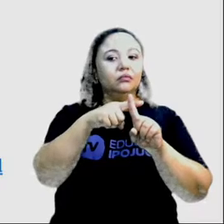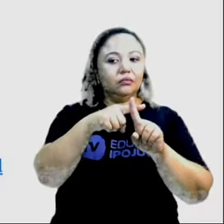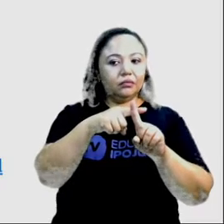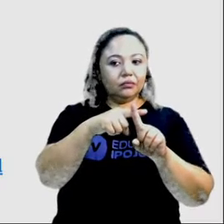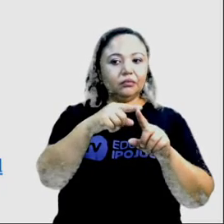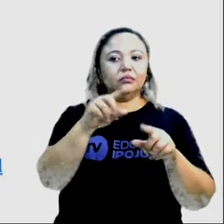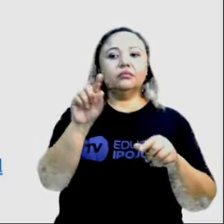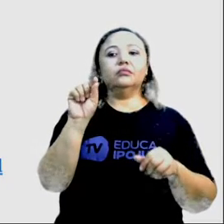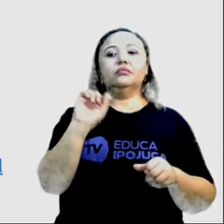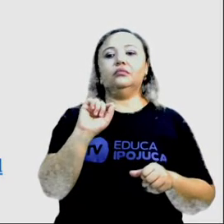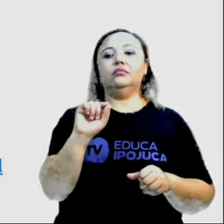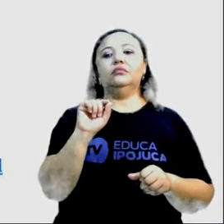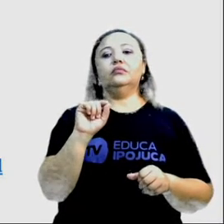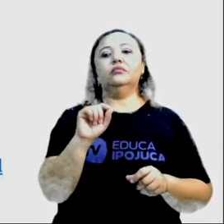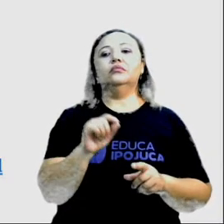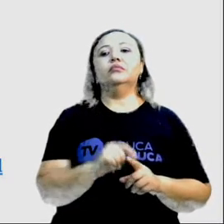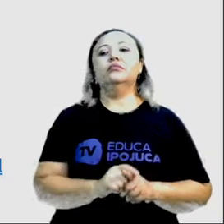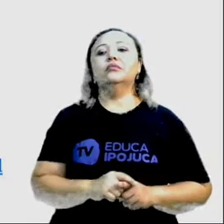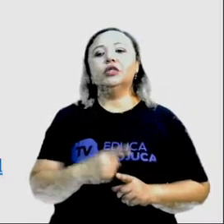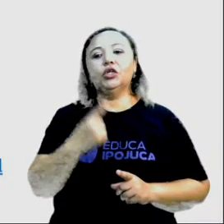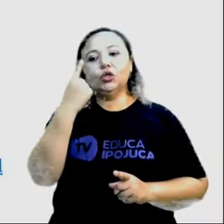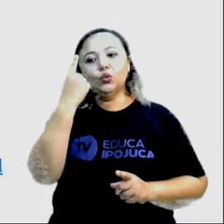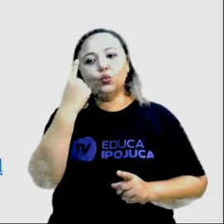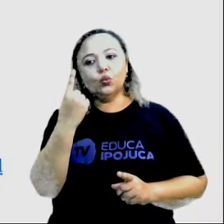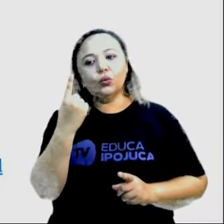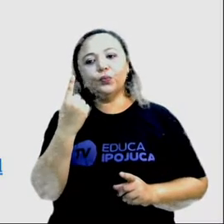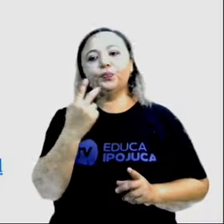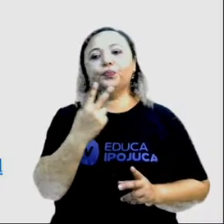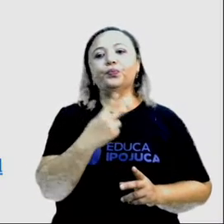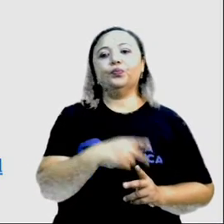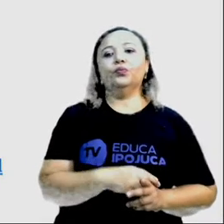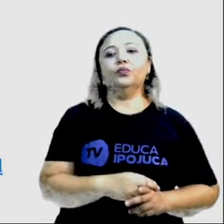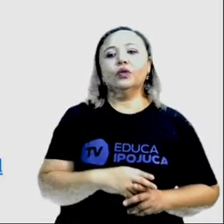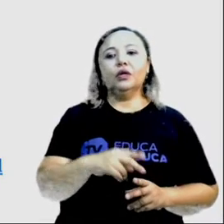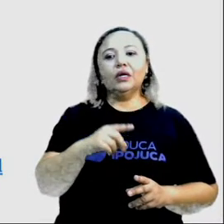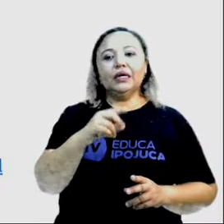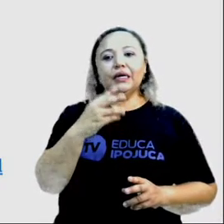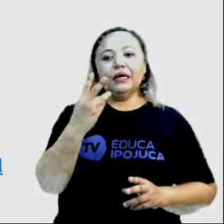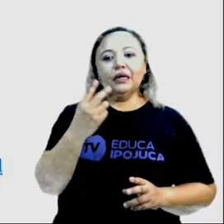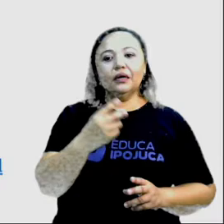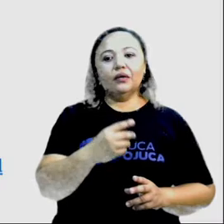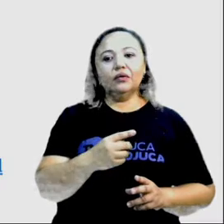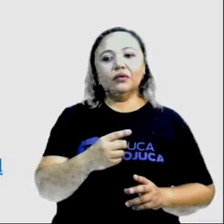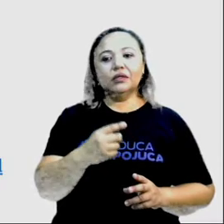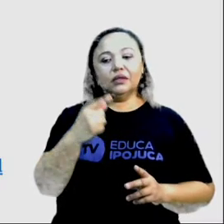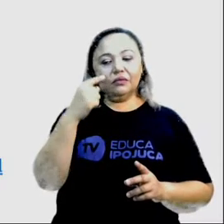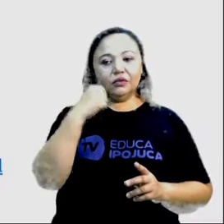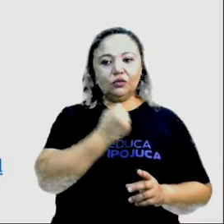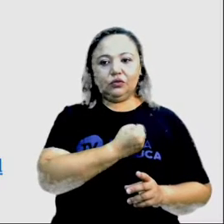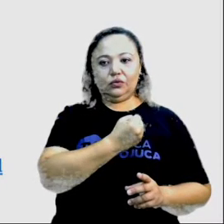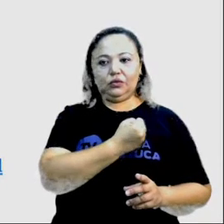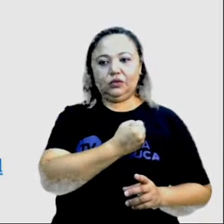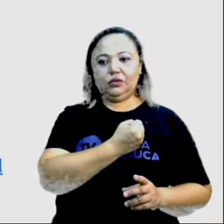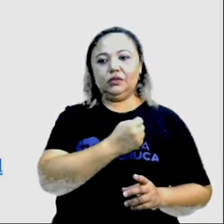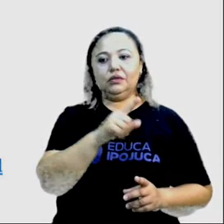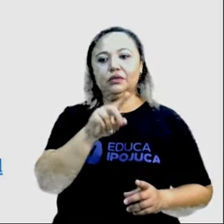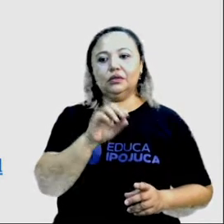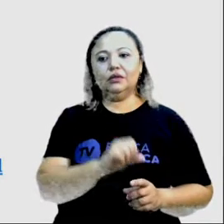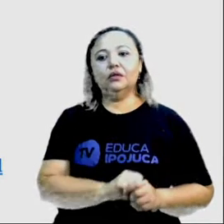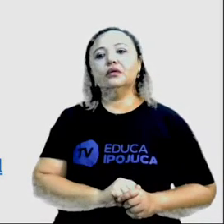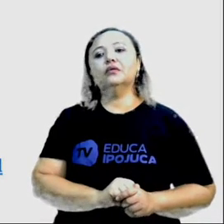uma figurinha de uma corujinha. Logo abaixo temos os algarismos, que são os